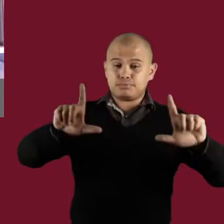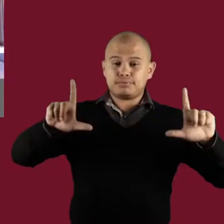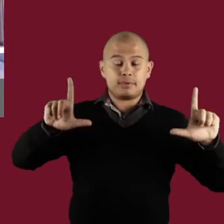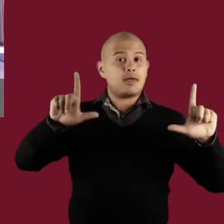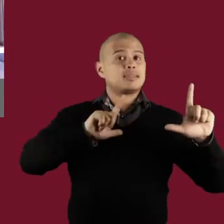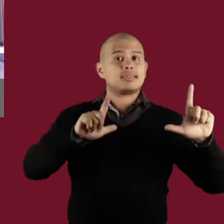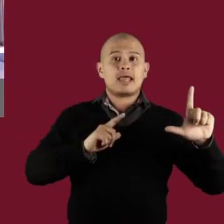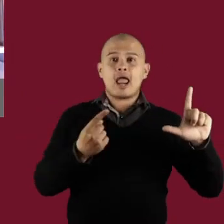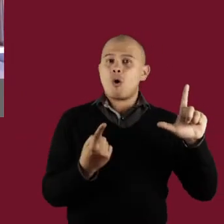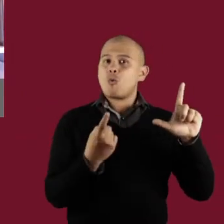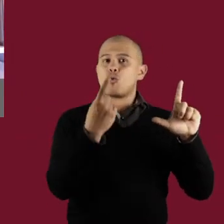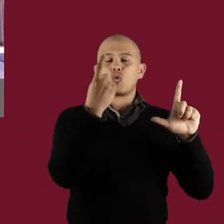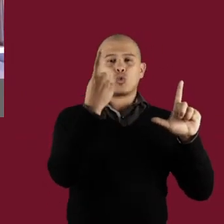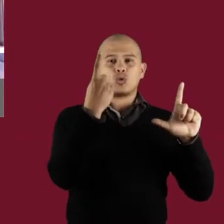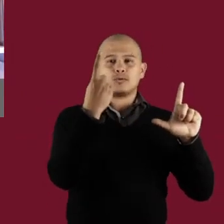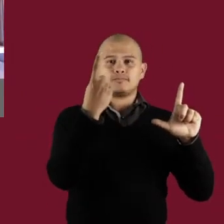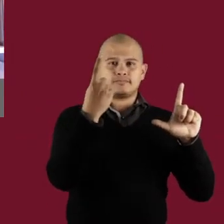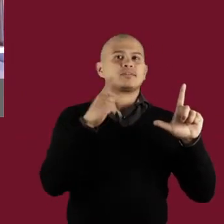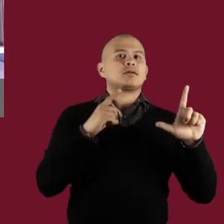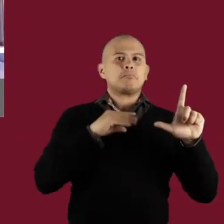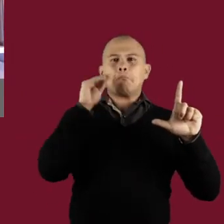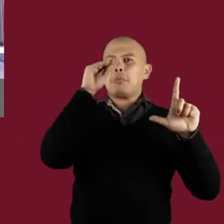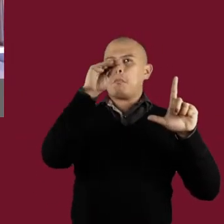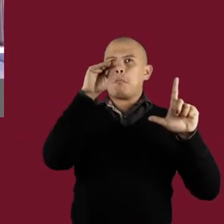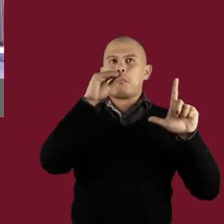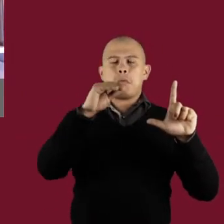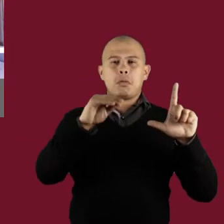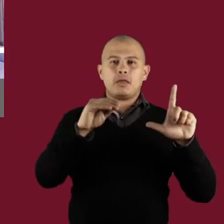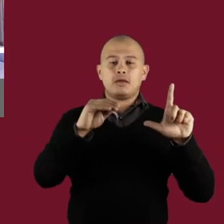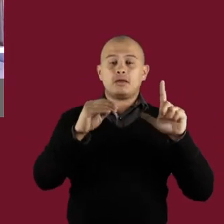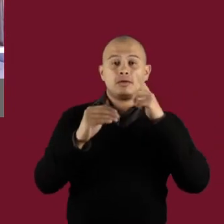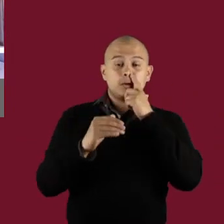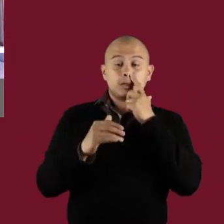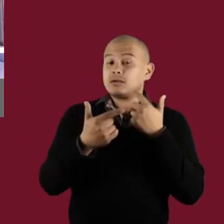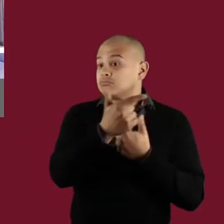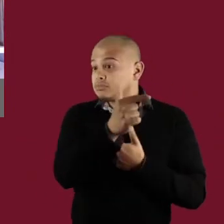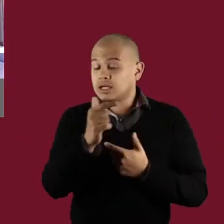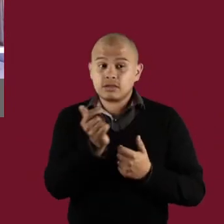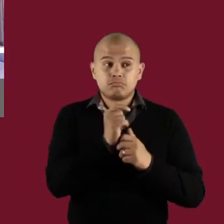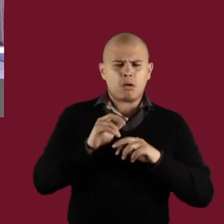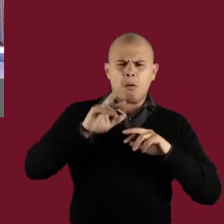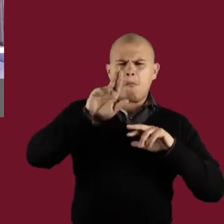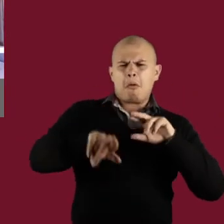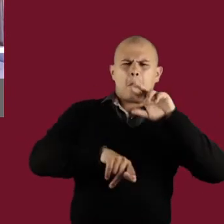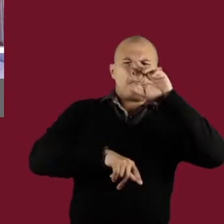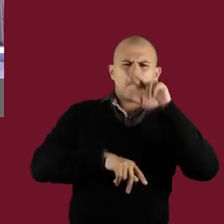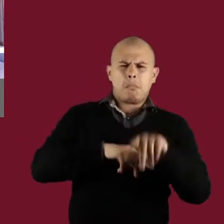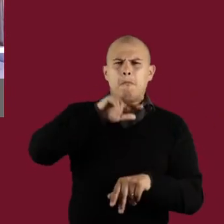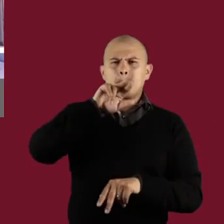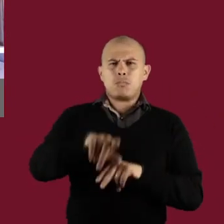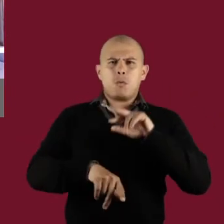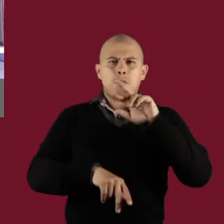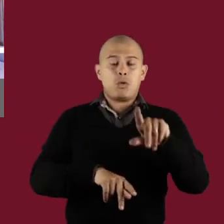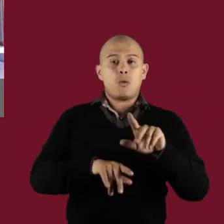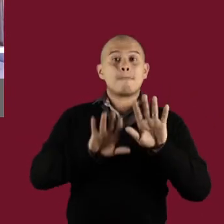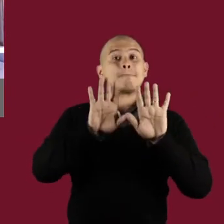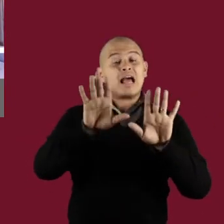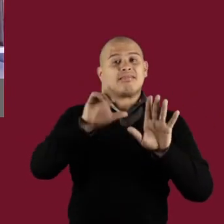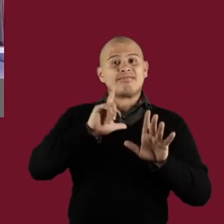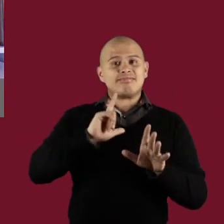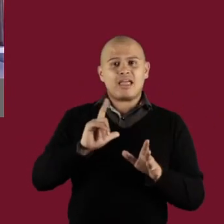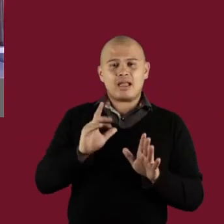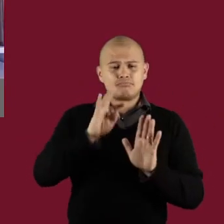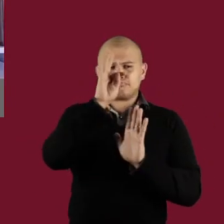é verdade? E não há ali diferença e, ao mesmo tempo, enfim, o conteúdo está ali, claro, não